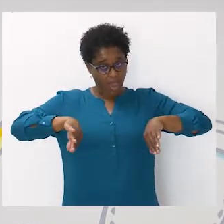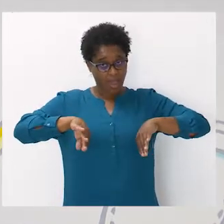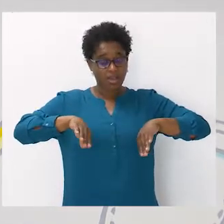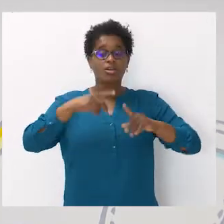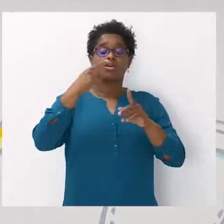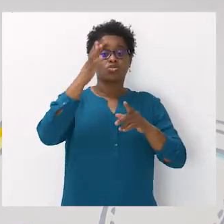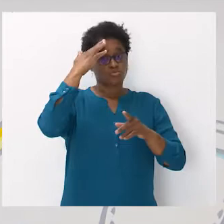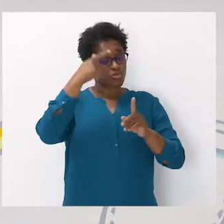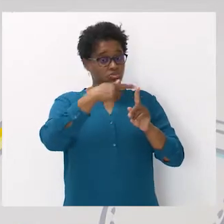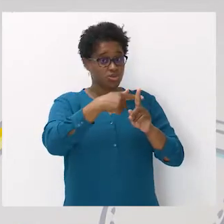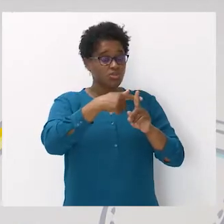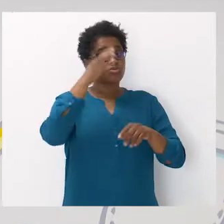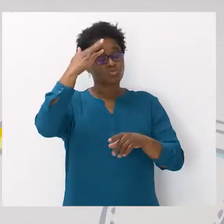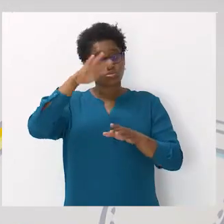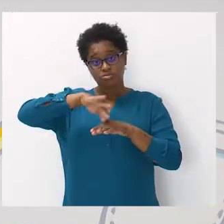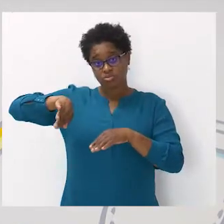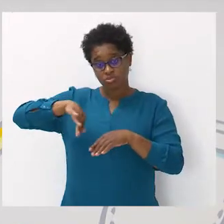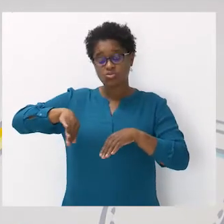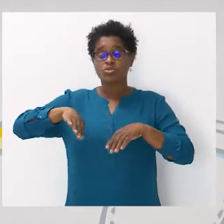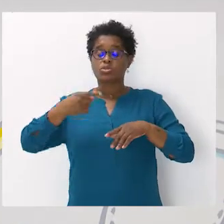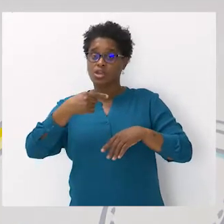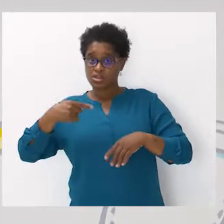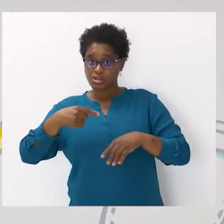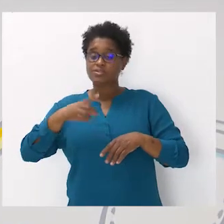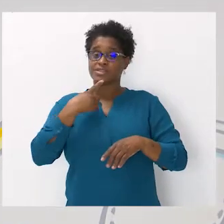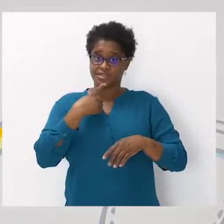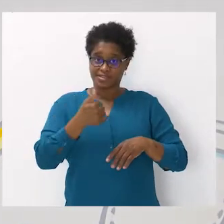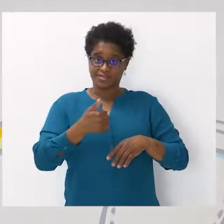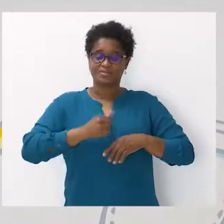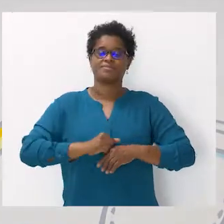os positivos dos negativos. Entendidos?